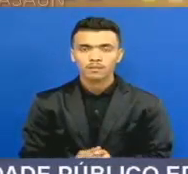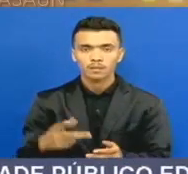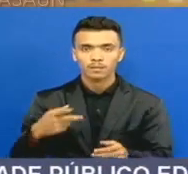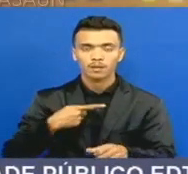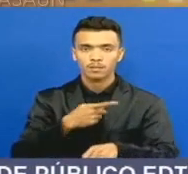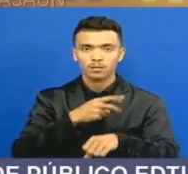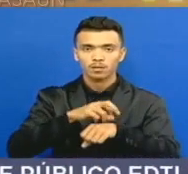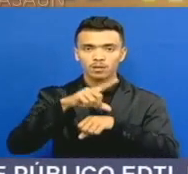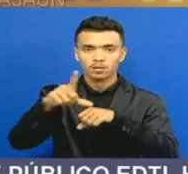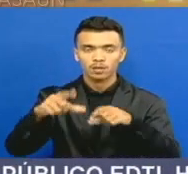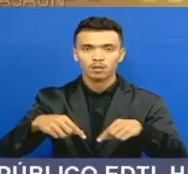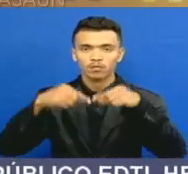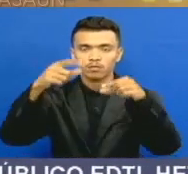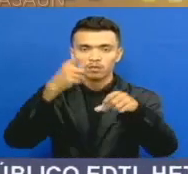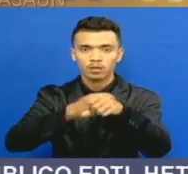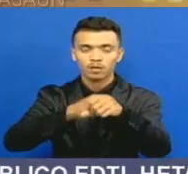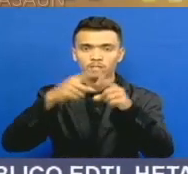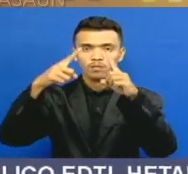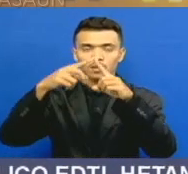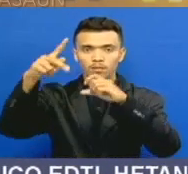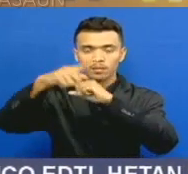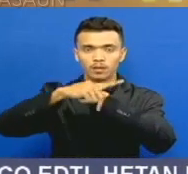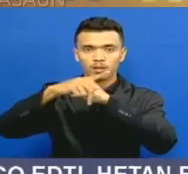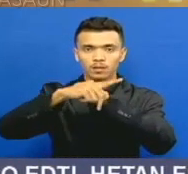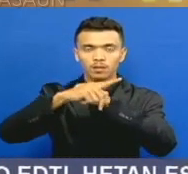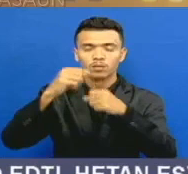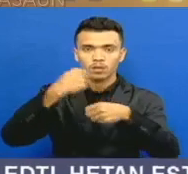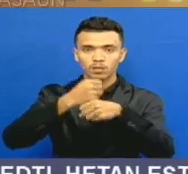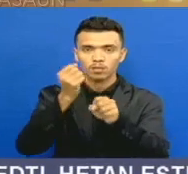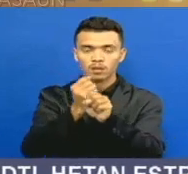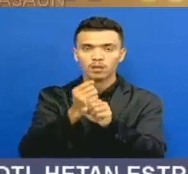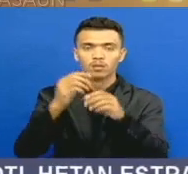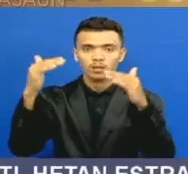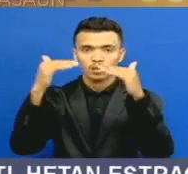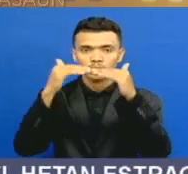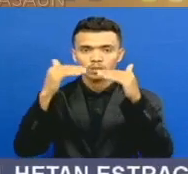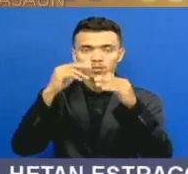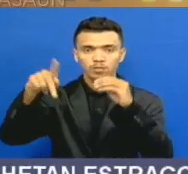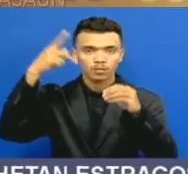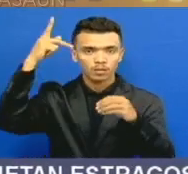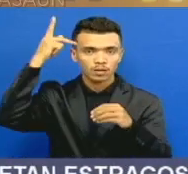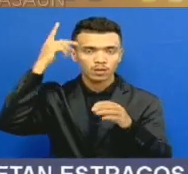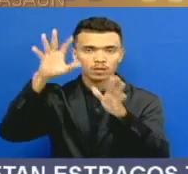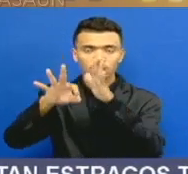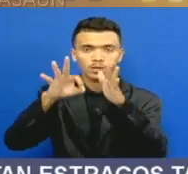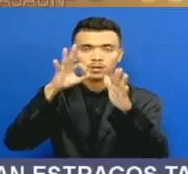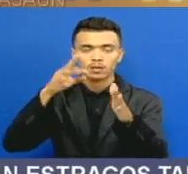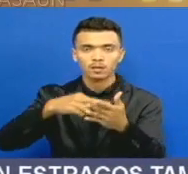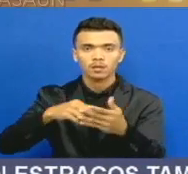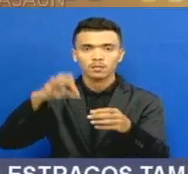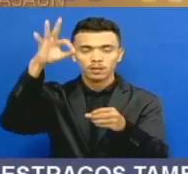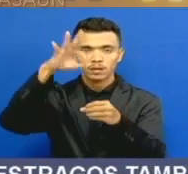Parlamento Nacional foi tempo para bancadas parlamentares atuar a concertação política, rodejando consensos